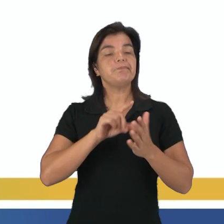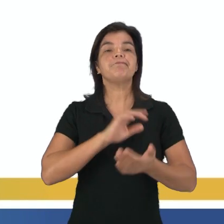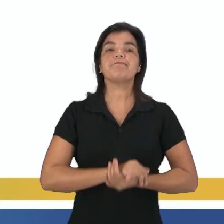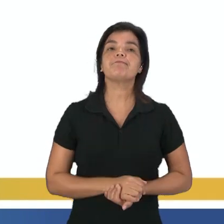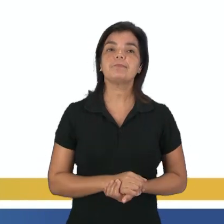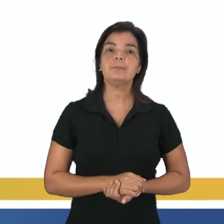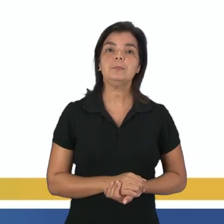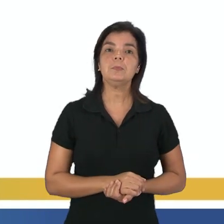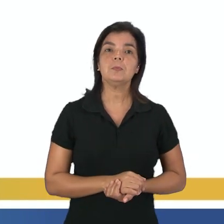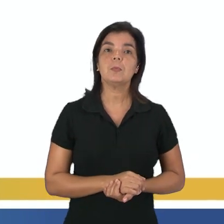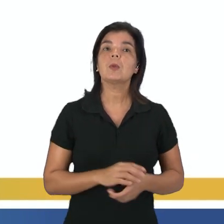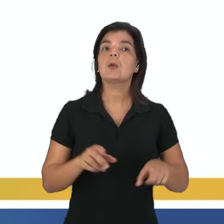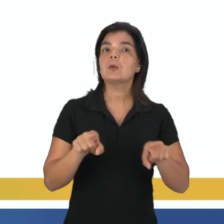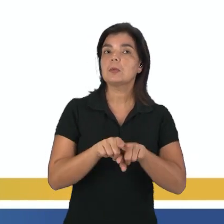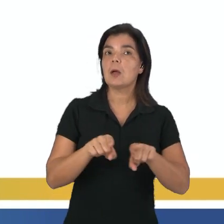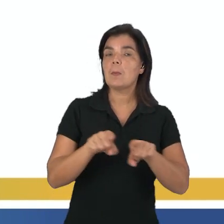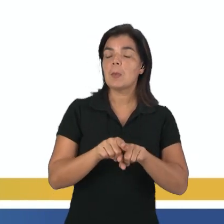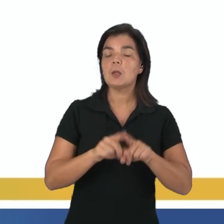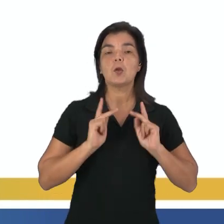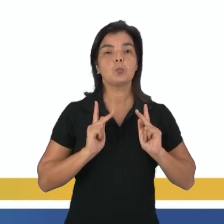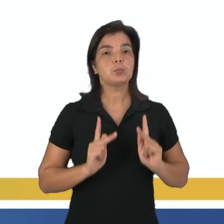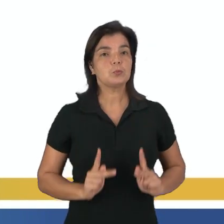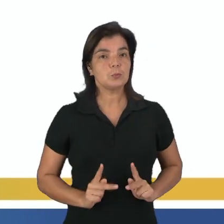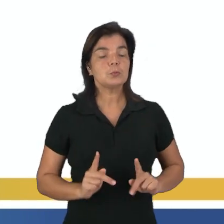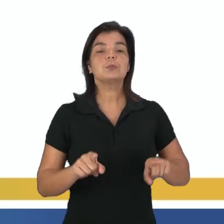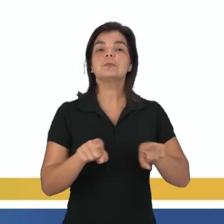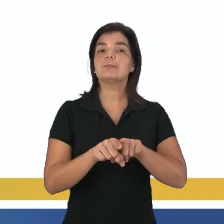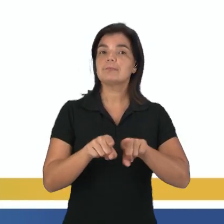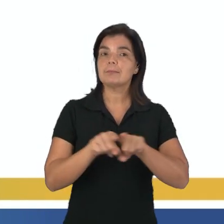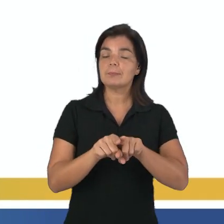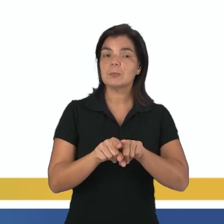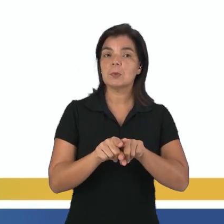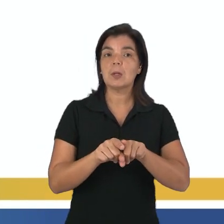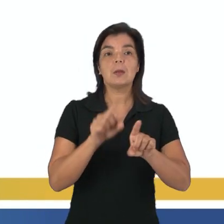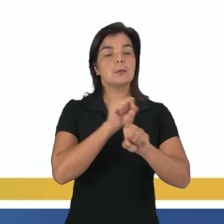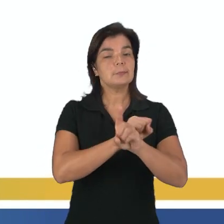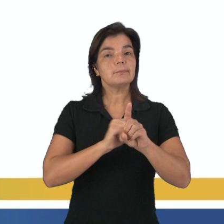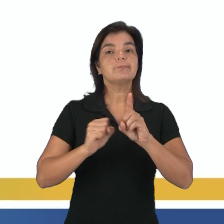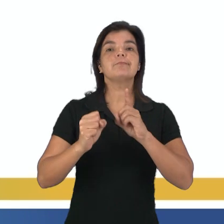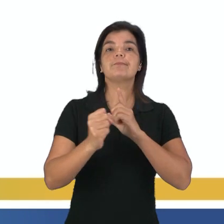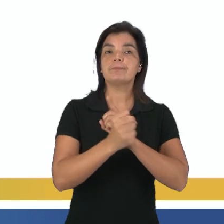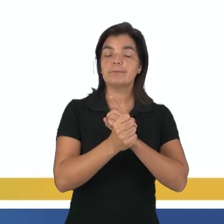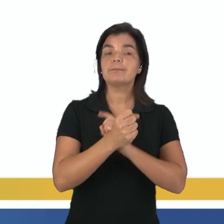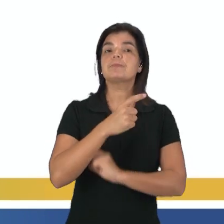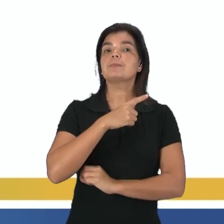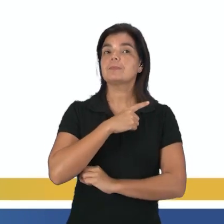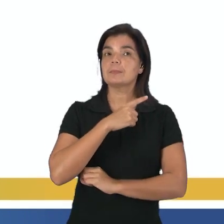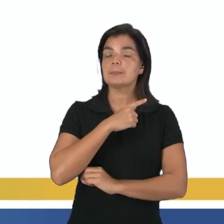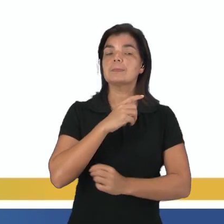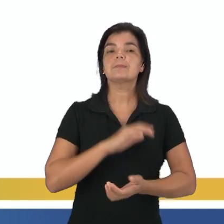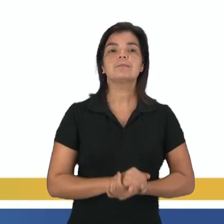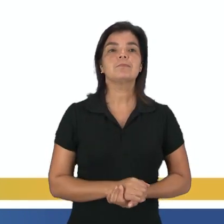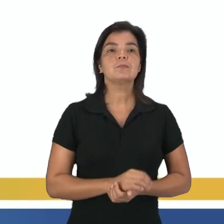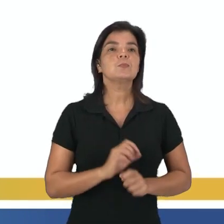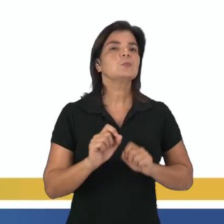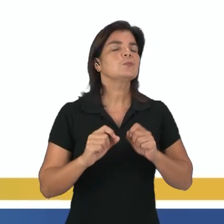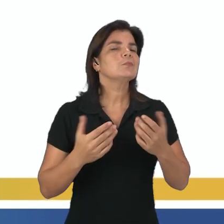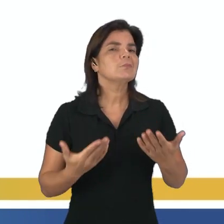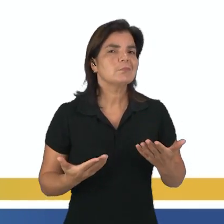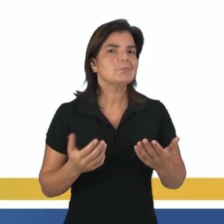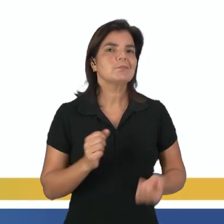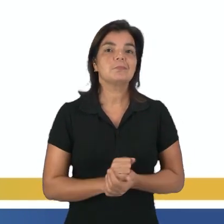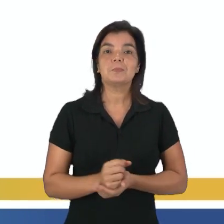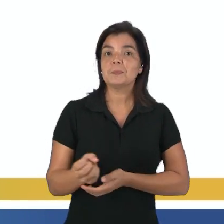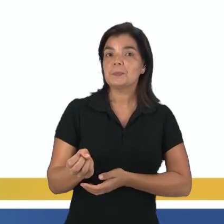anteriormente. Outras formas de se comportar perante a sociedade. Nós vamos ter a questão